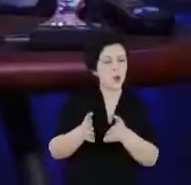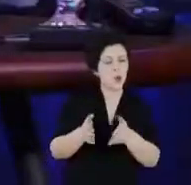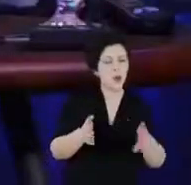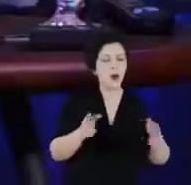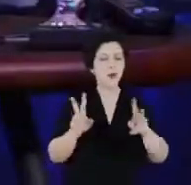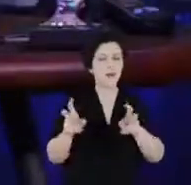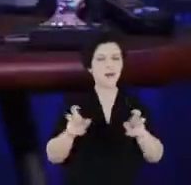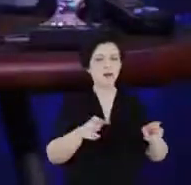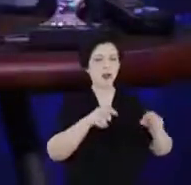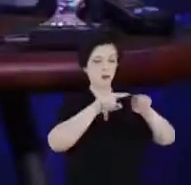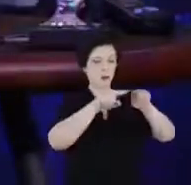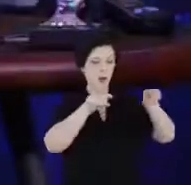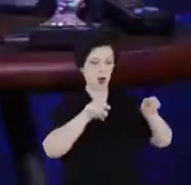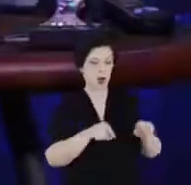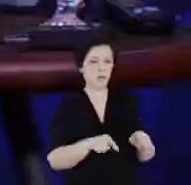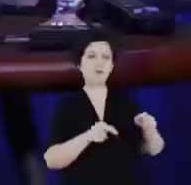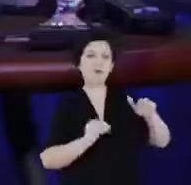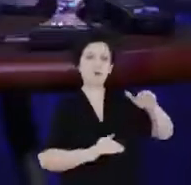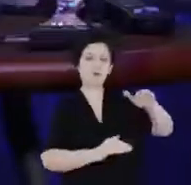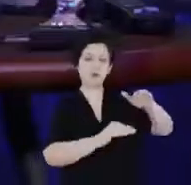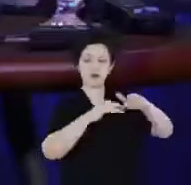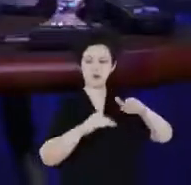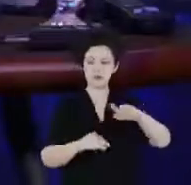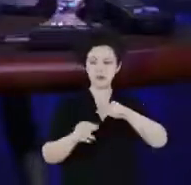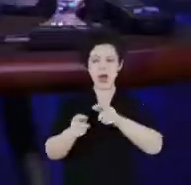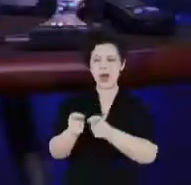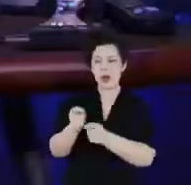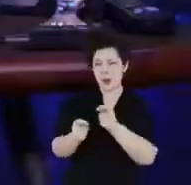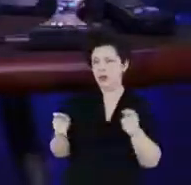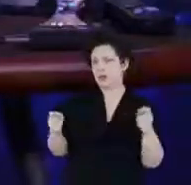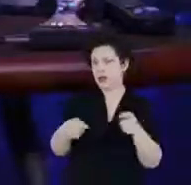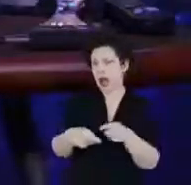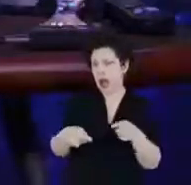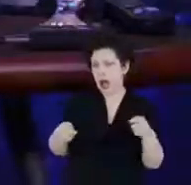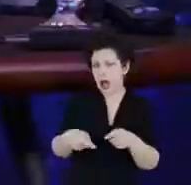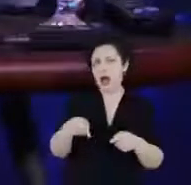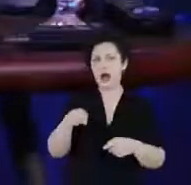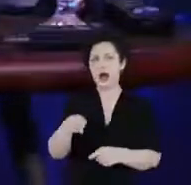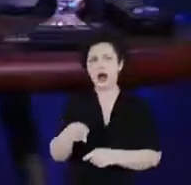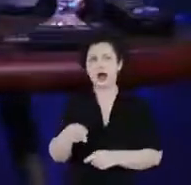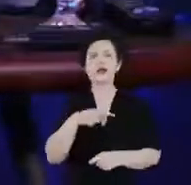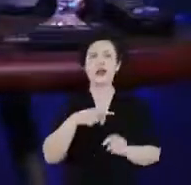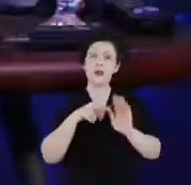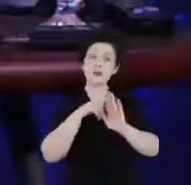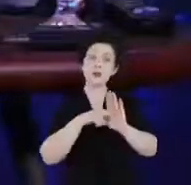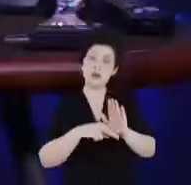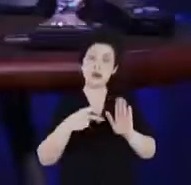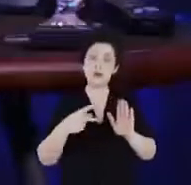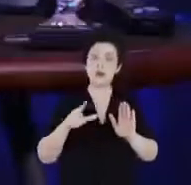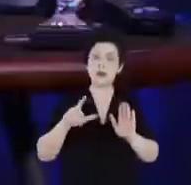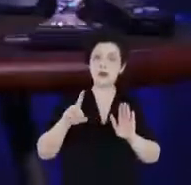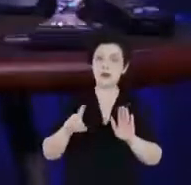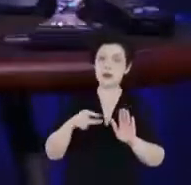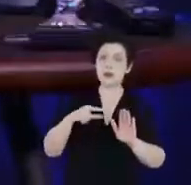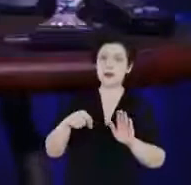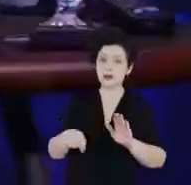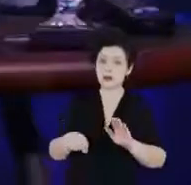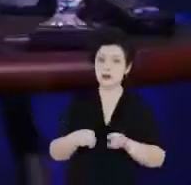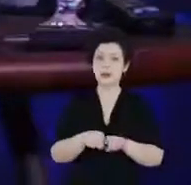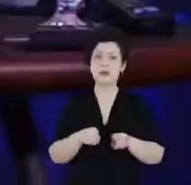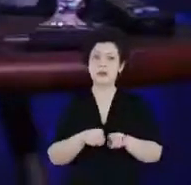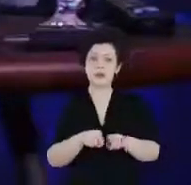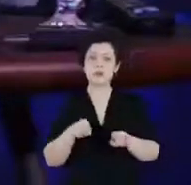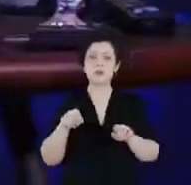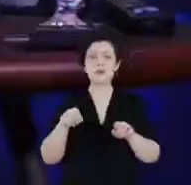como economicamente viáveis, principalmente com esta regulação do PLD horário, o PLD horário como